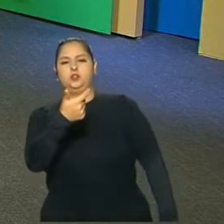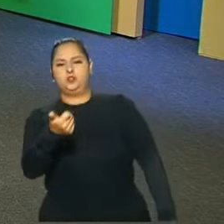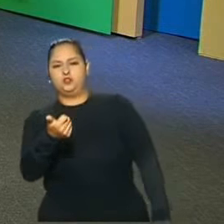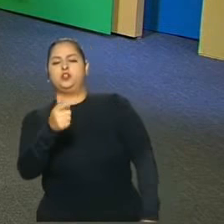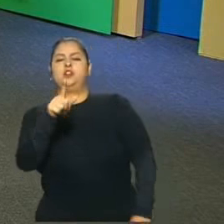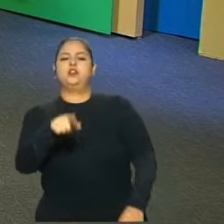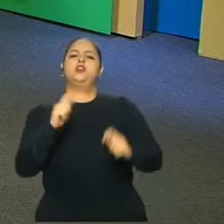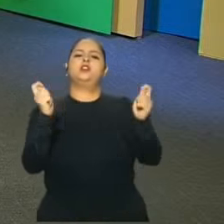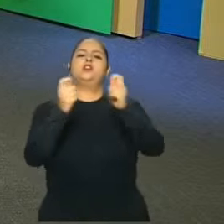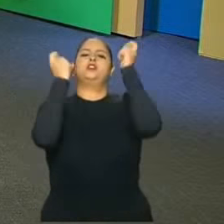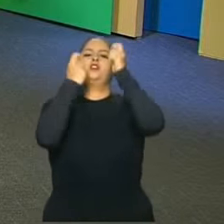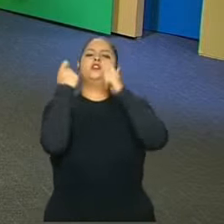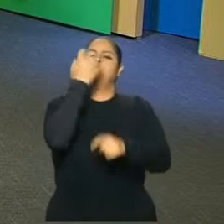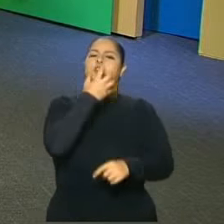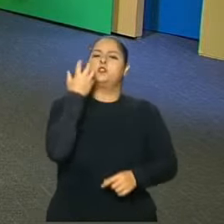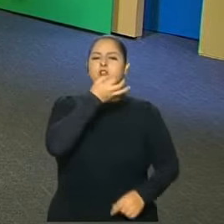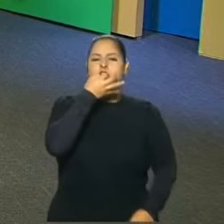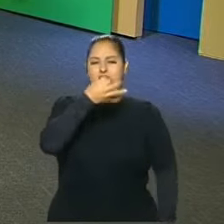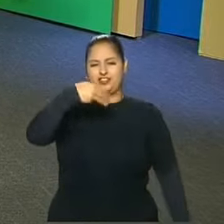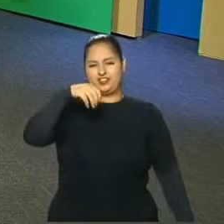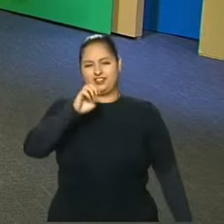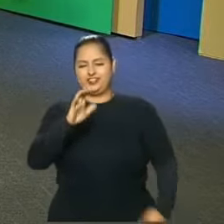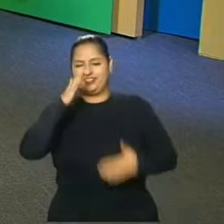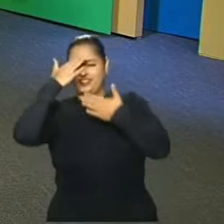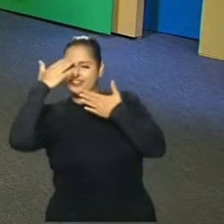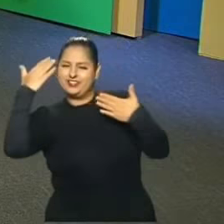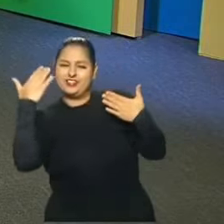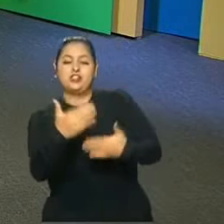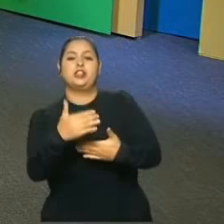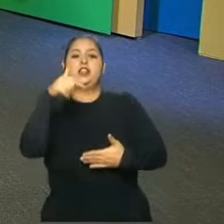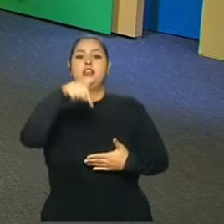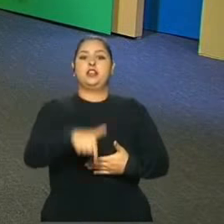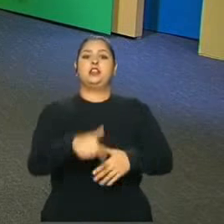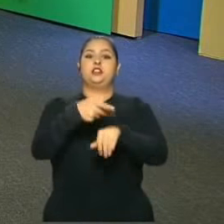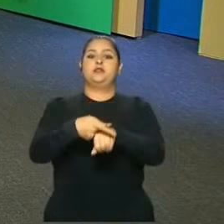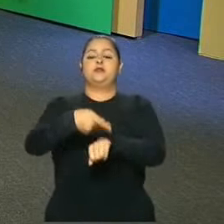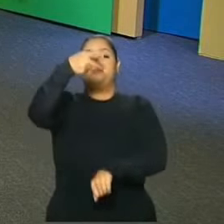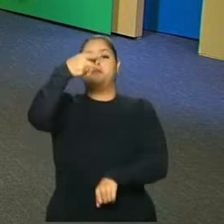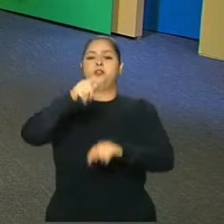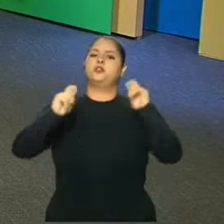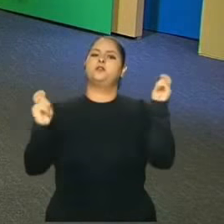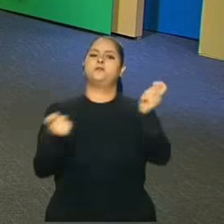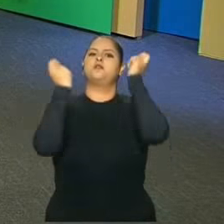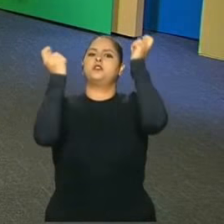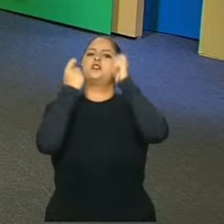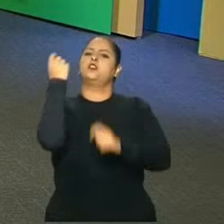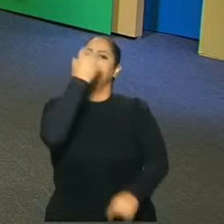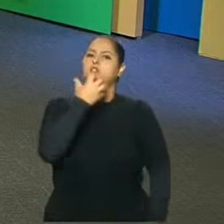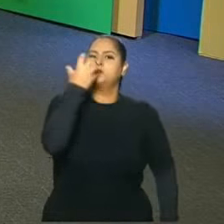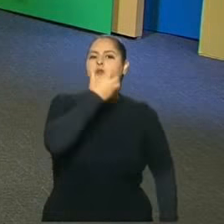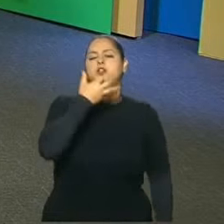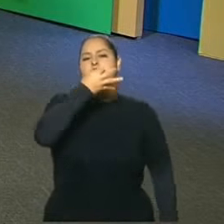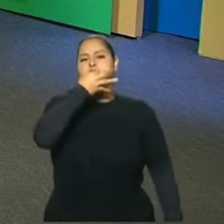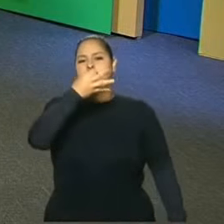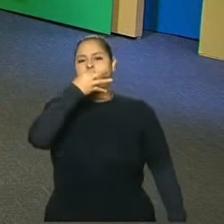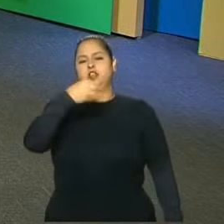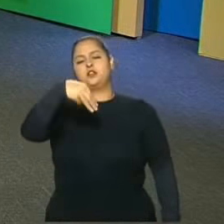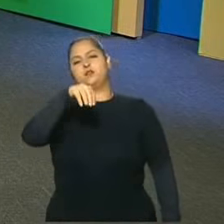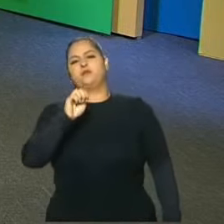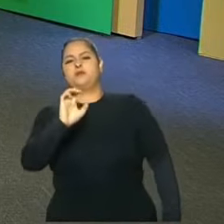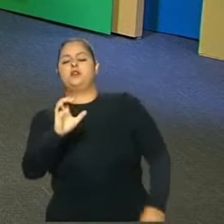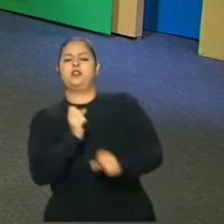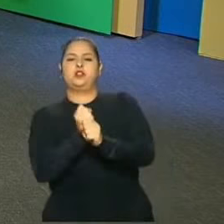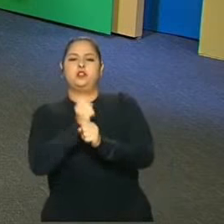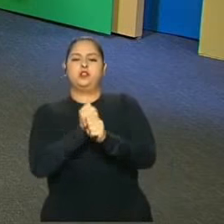Música da Rádio MEC. Valeu e valeu demais, né, Bia? Esta foi a premiação do Festival de Música Rádio MEC